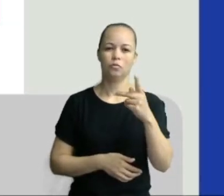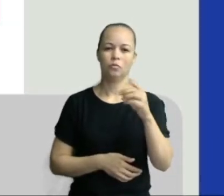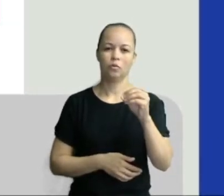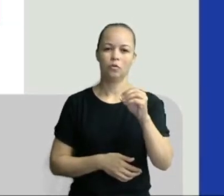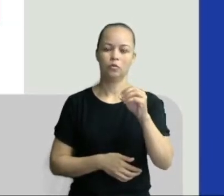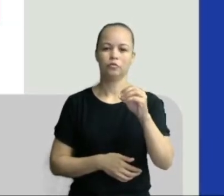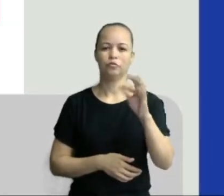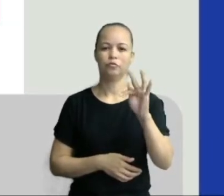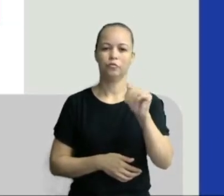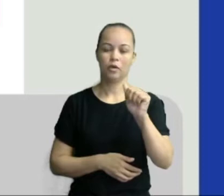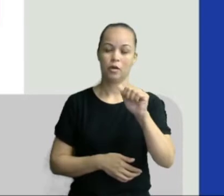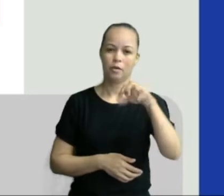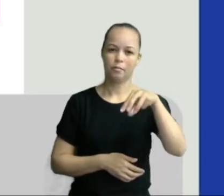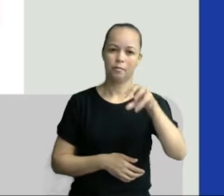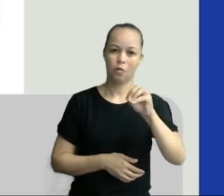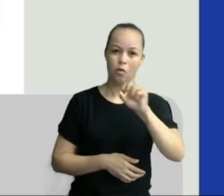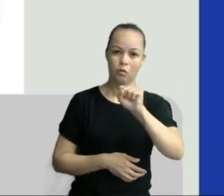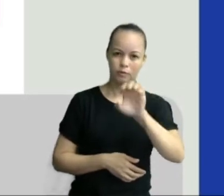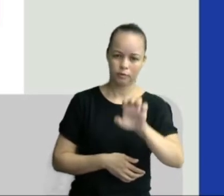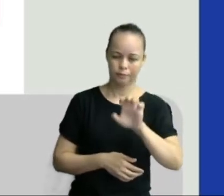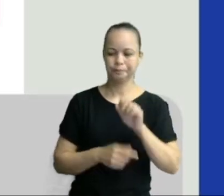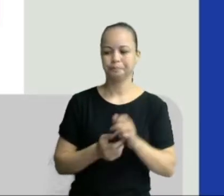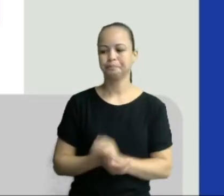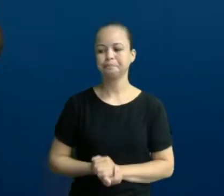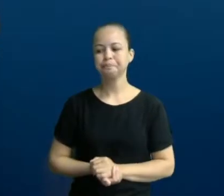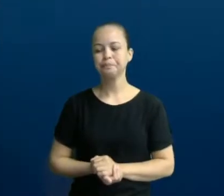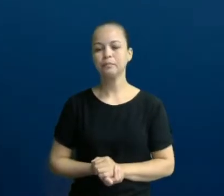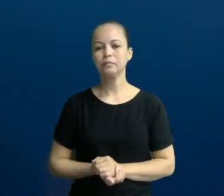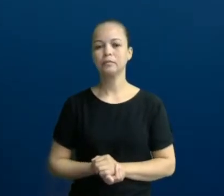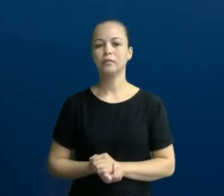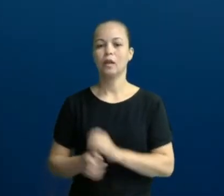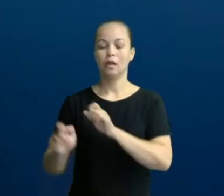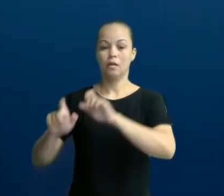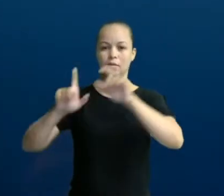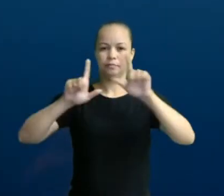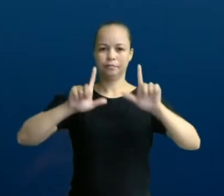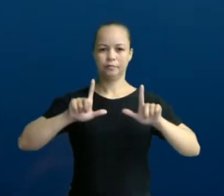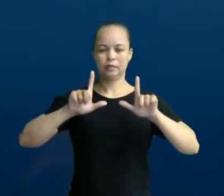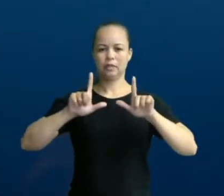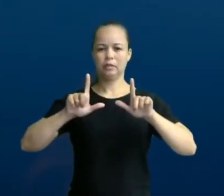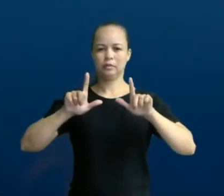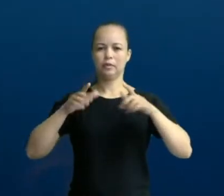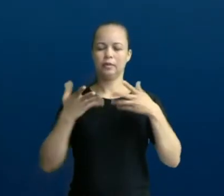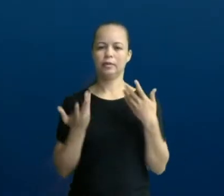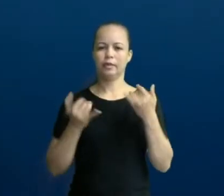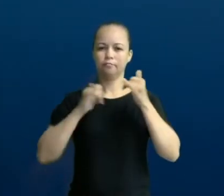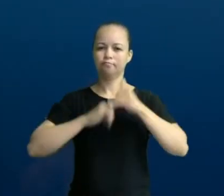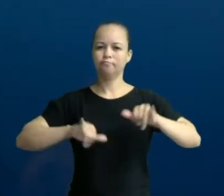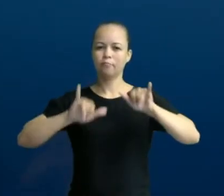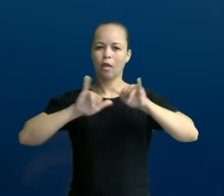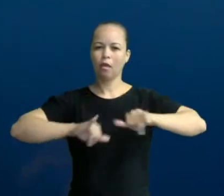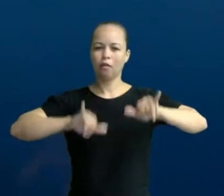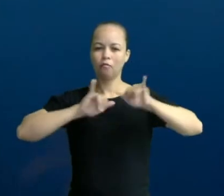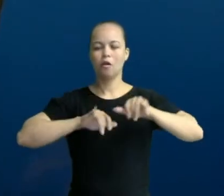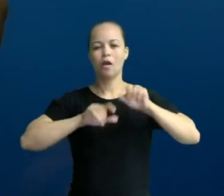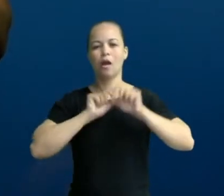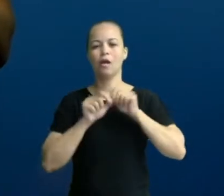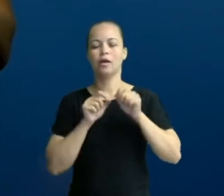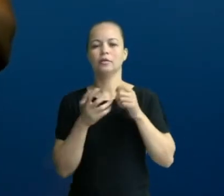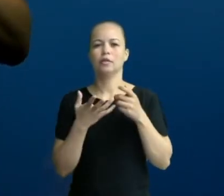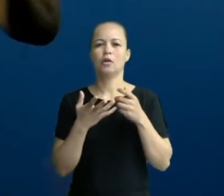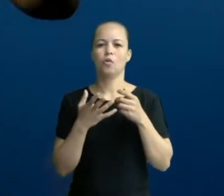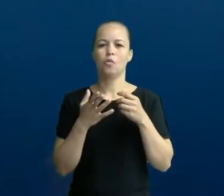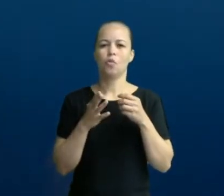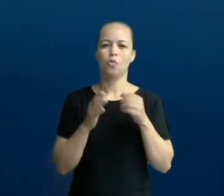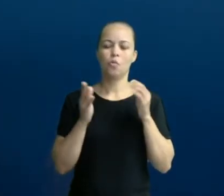dela, esporozoa. Volta aqui comigo, por favor, produção. Se liga nessas informações e lembre-se, gente, que o objetivo da nossa